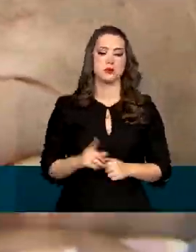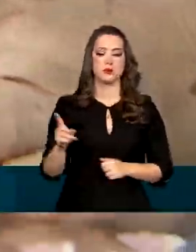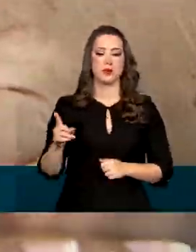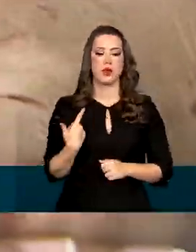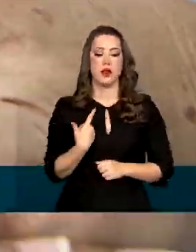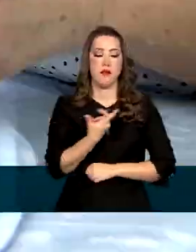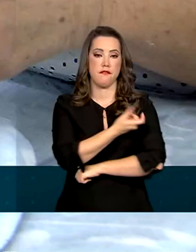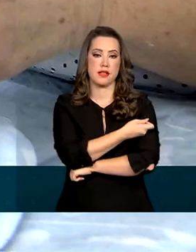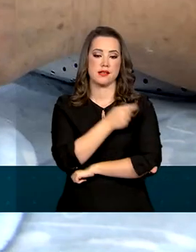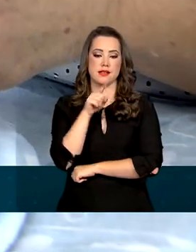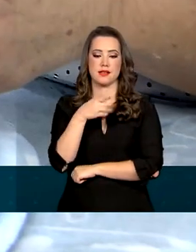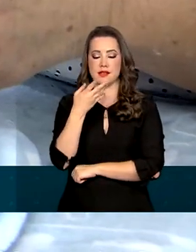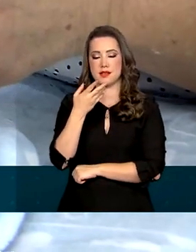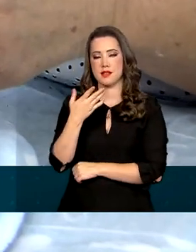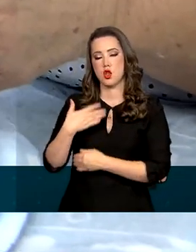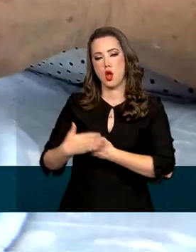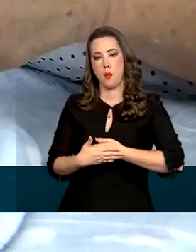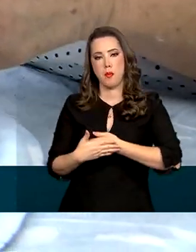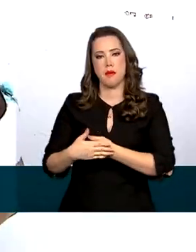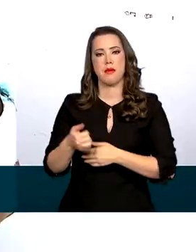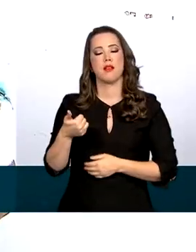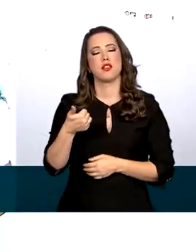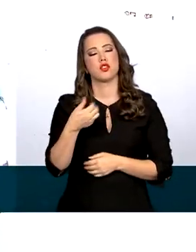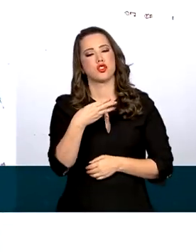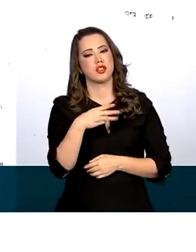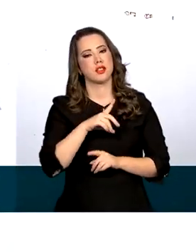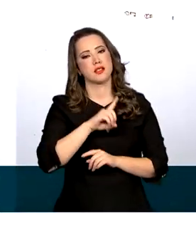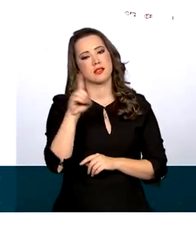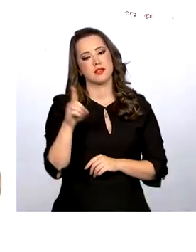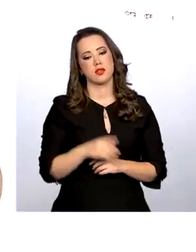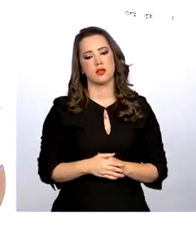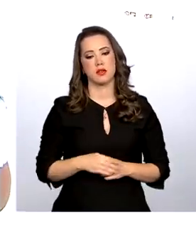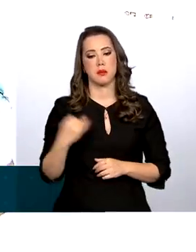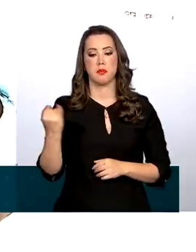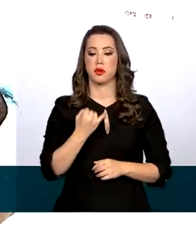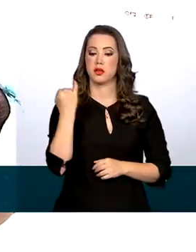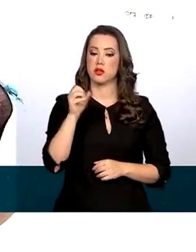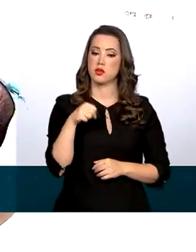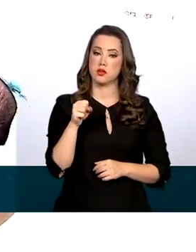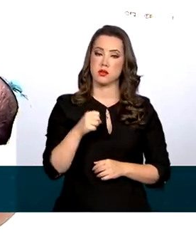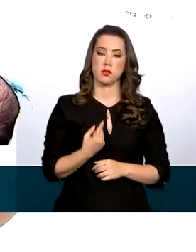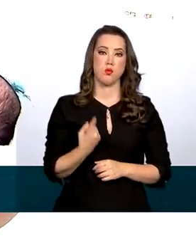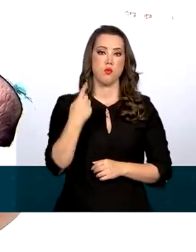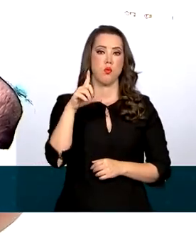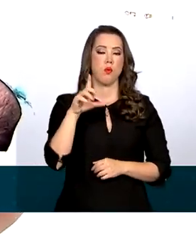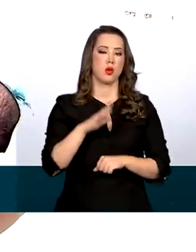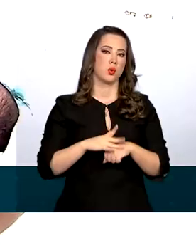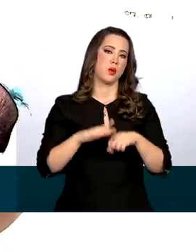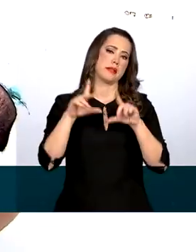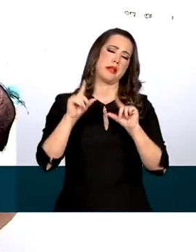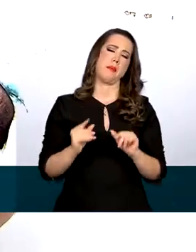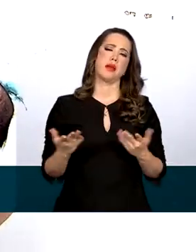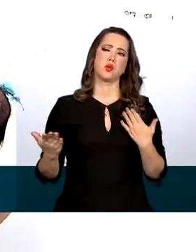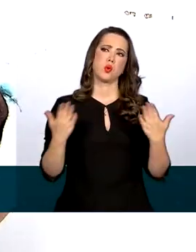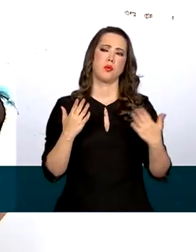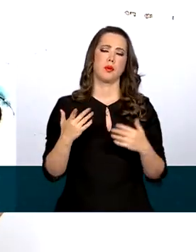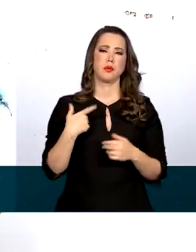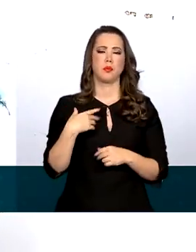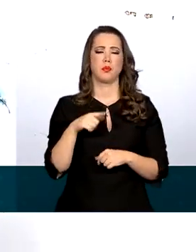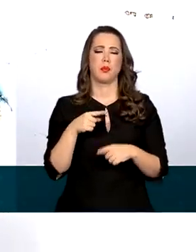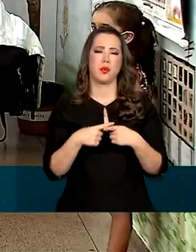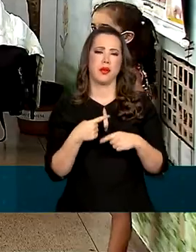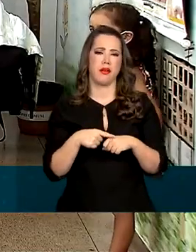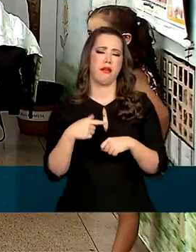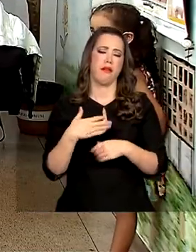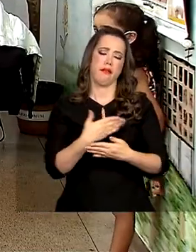pequeno Benício, de apenas 13 dias. Super importante, que é menos uma doença, né, que as crianças ficam tão frágeis nessa